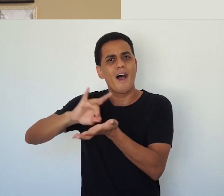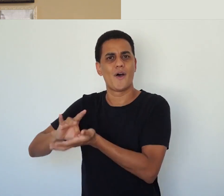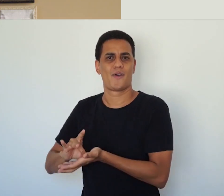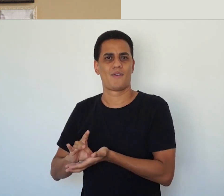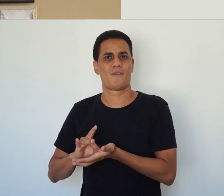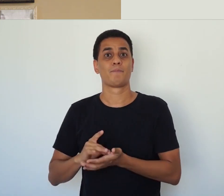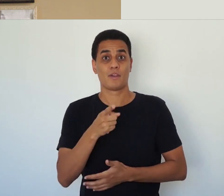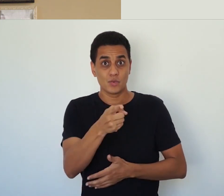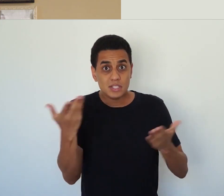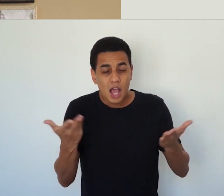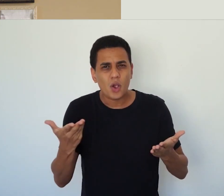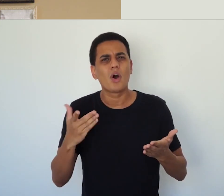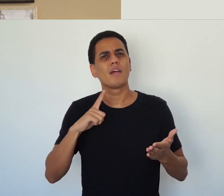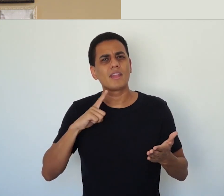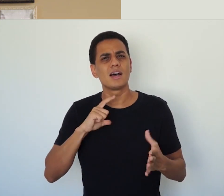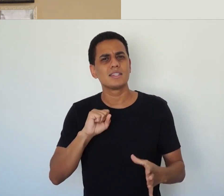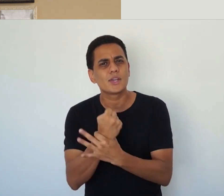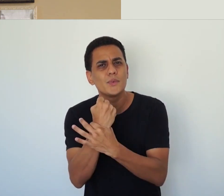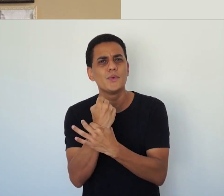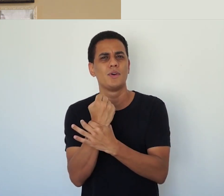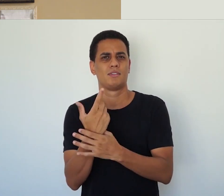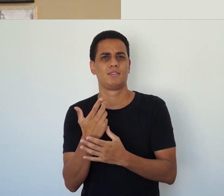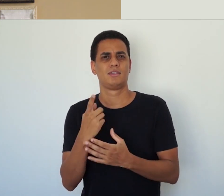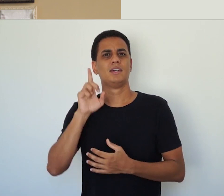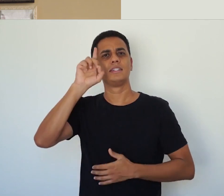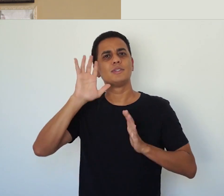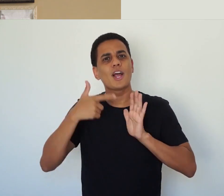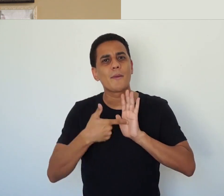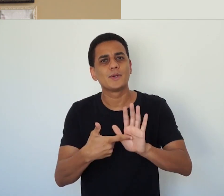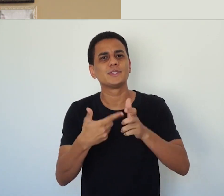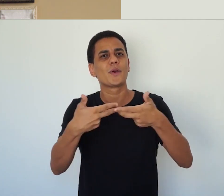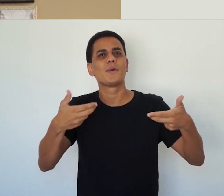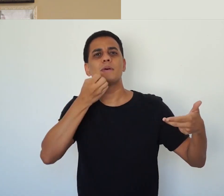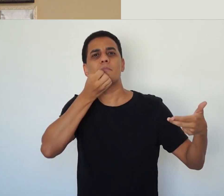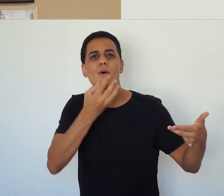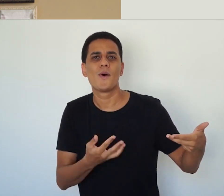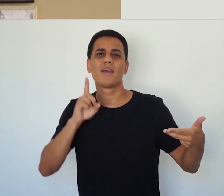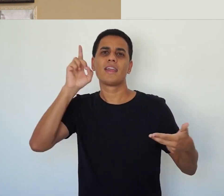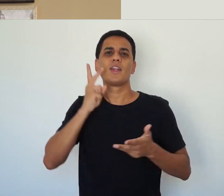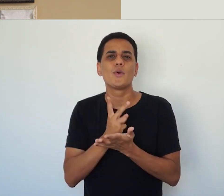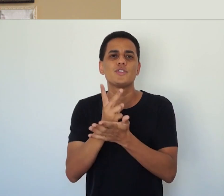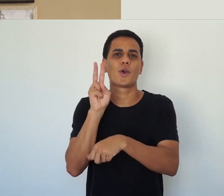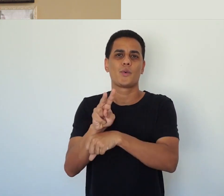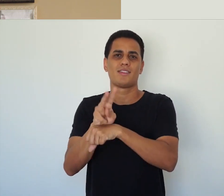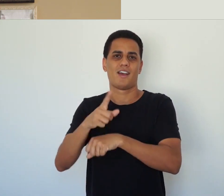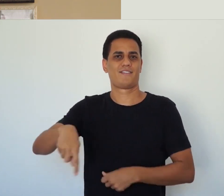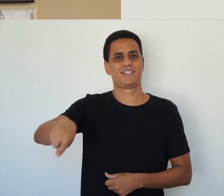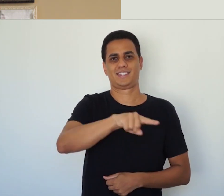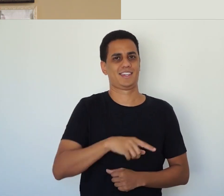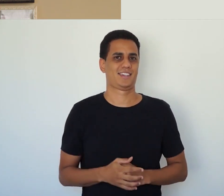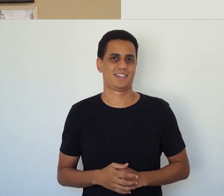Você está seguro agora? Você está protegido? Quanta coisa Deus está mostrando que você está sob